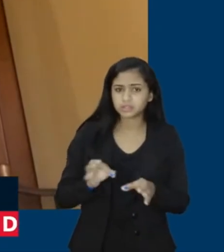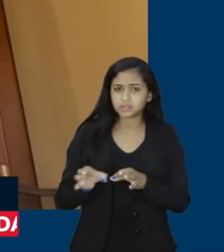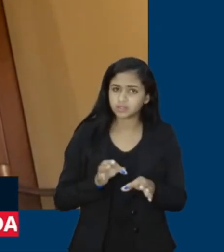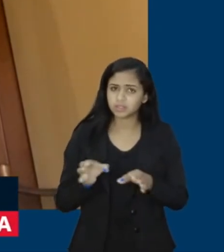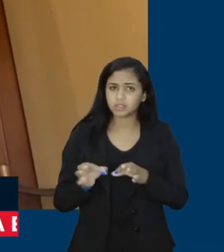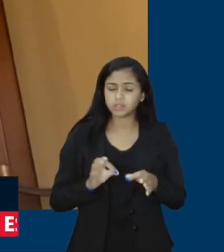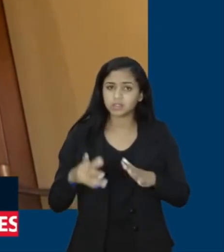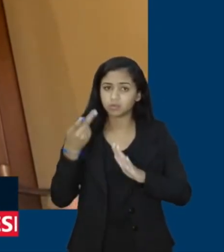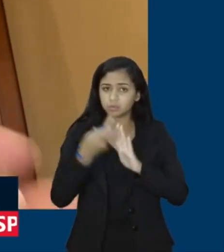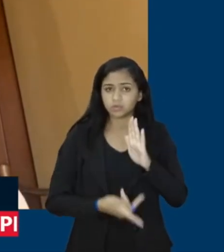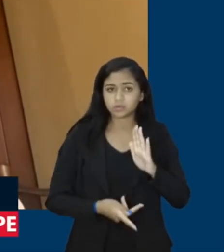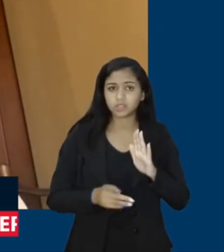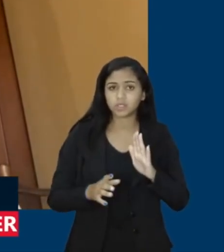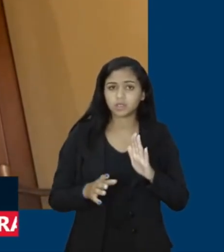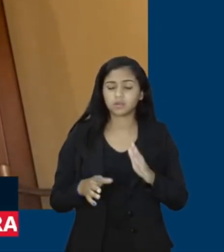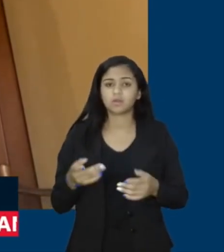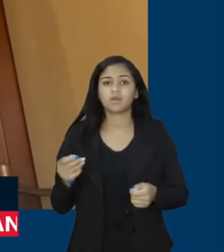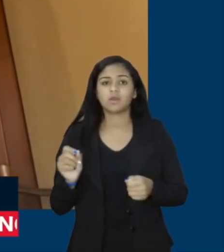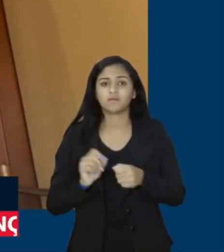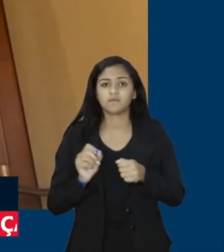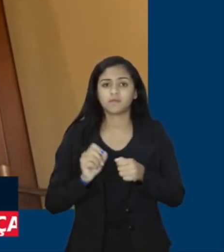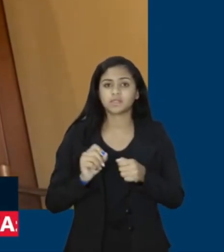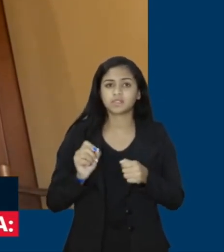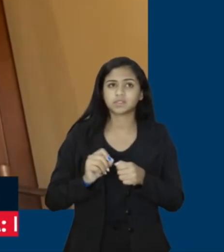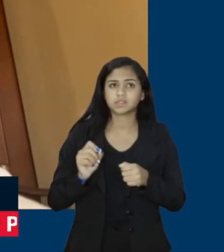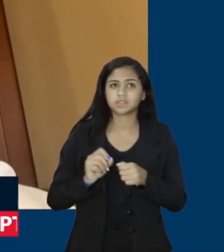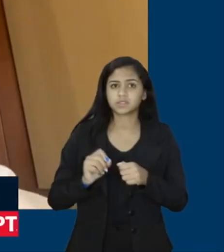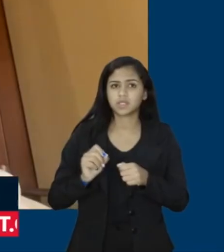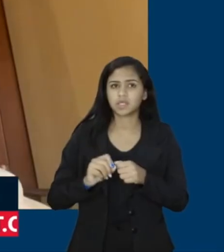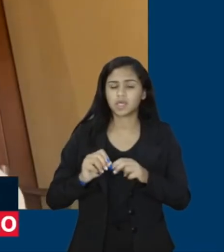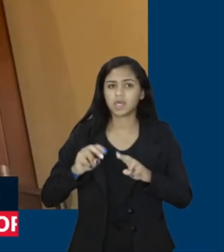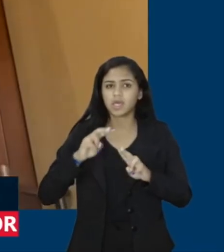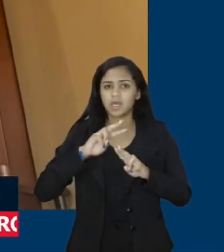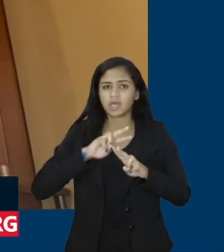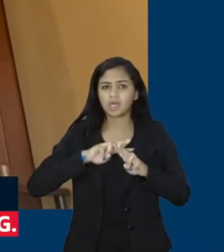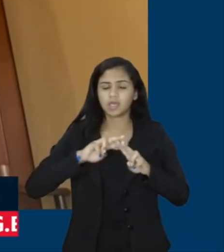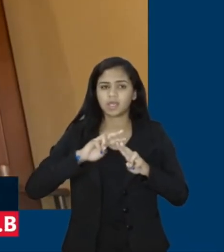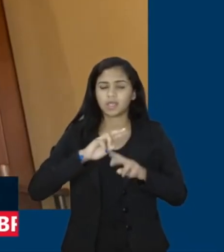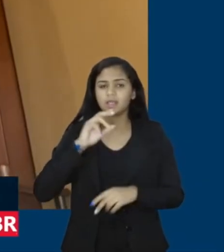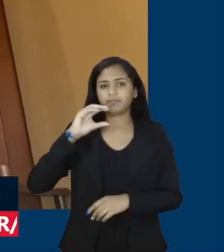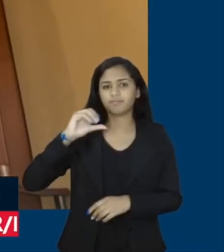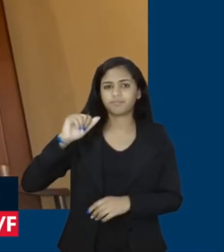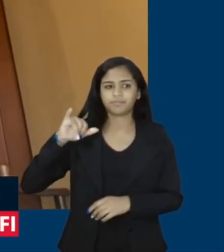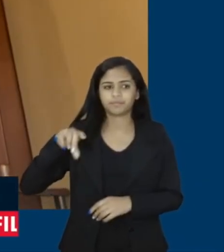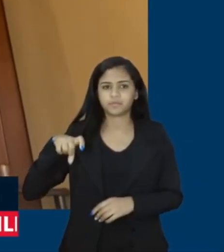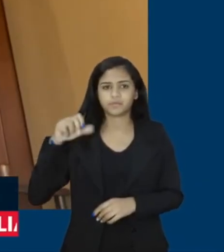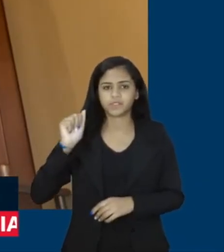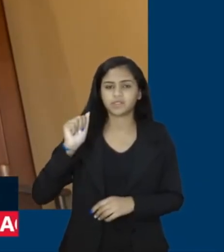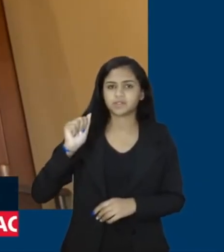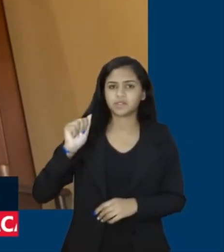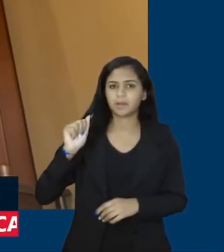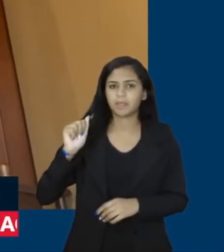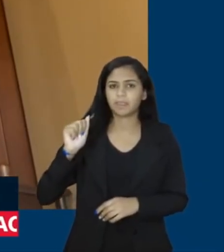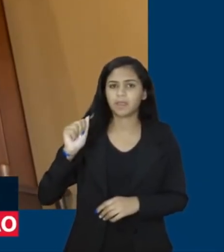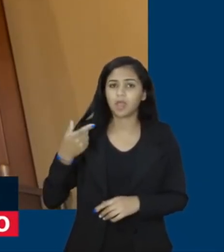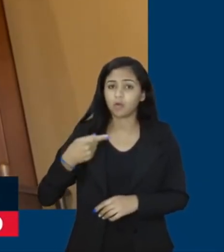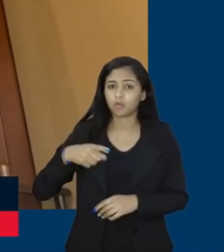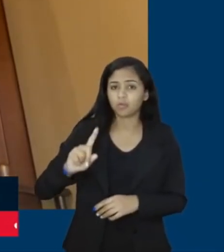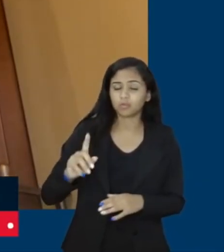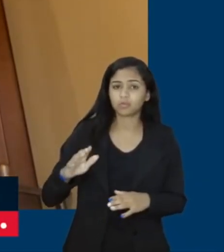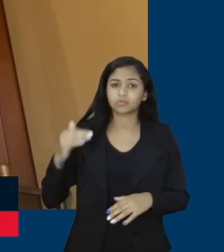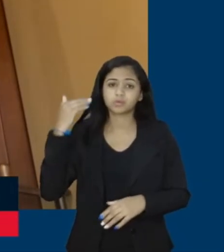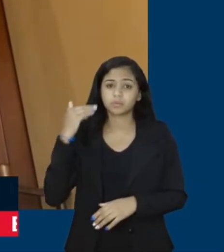organizar os projetos, a demandar a Caixa Econômica Federal, a demandar outros bancos públicos, a demandar o Ministério